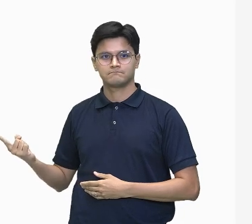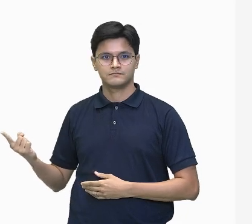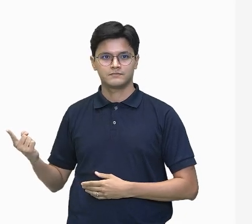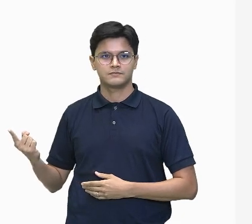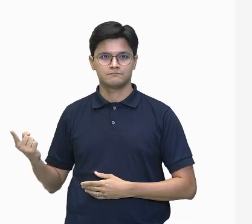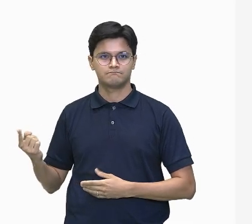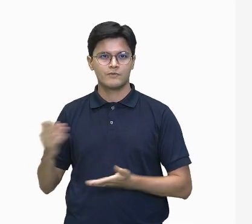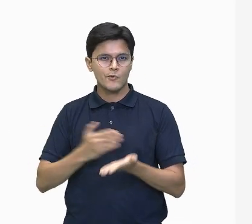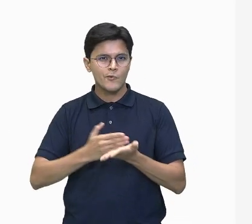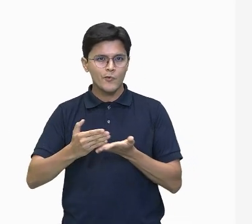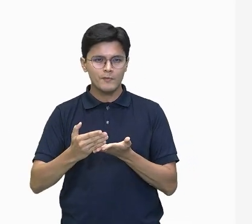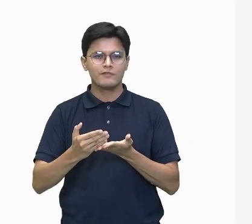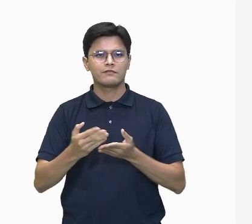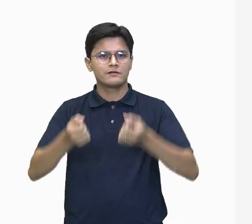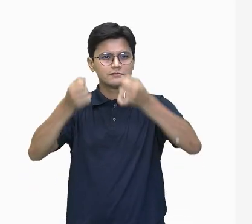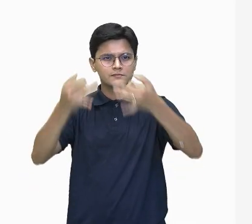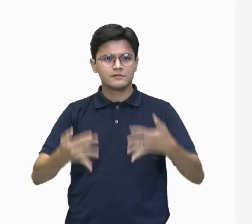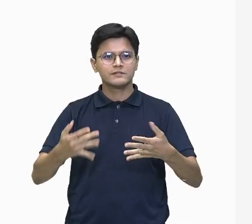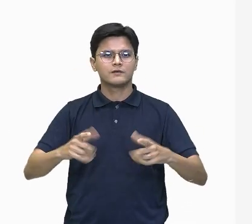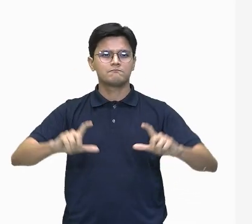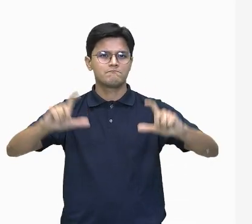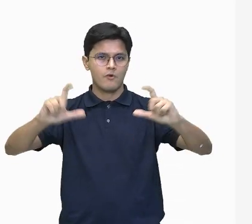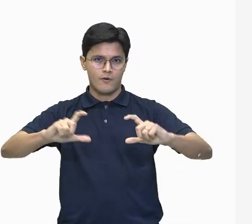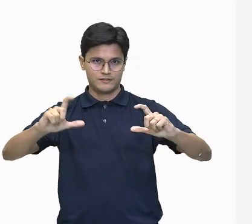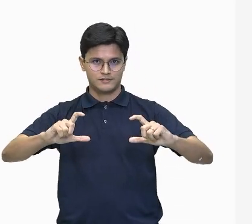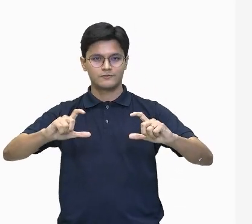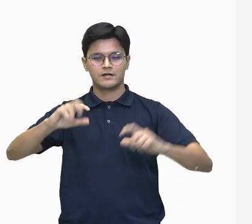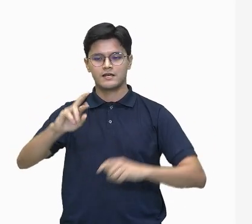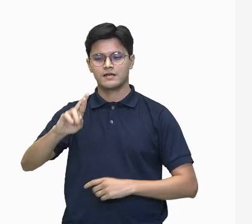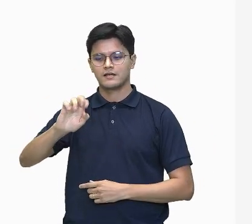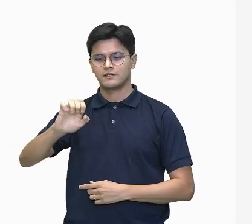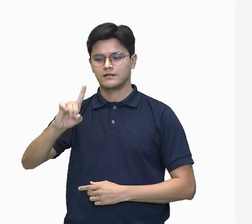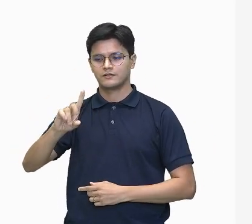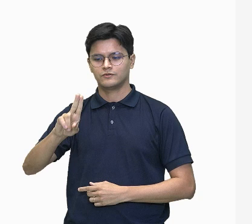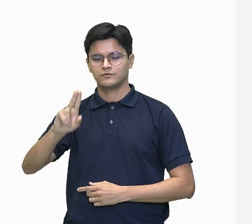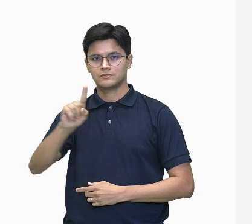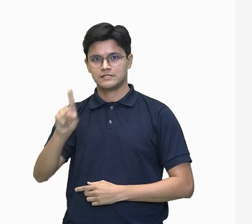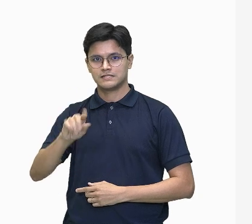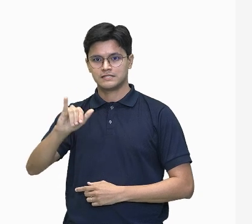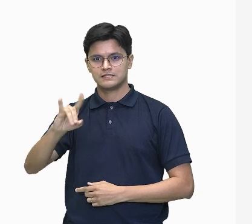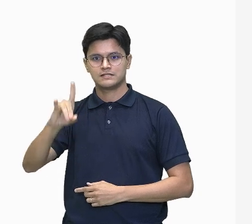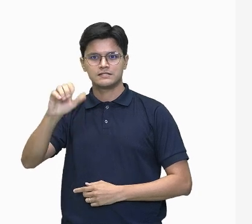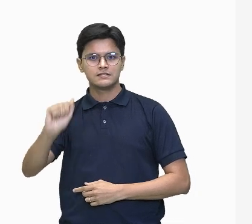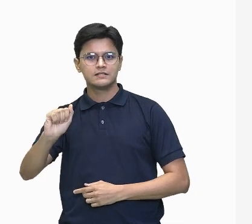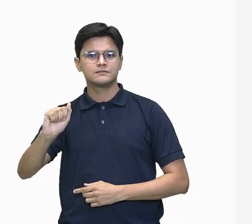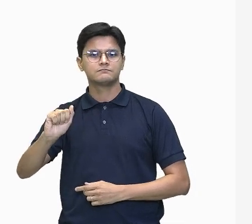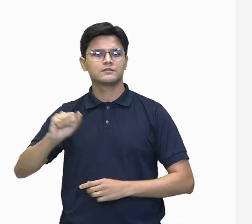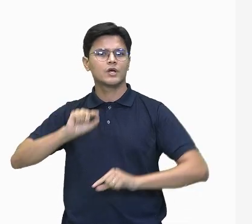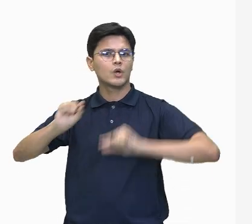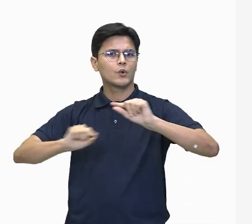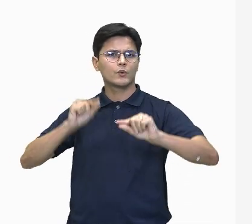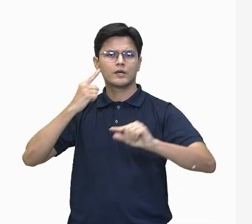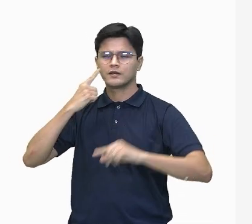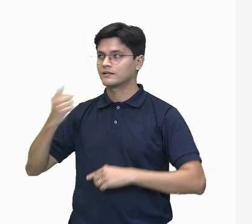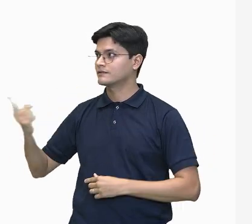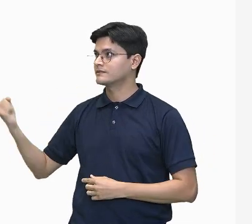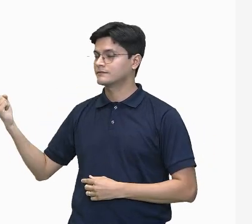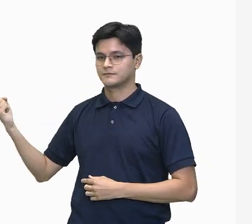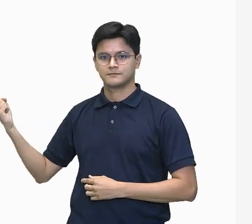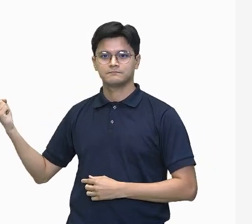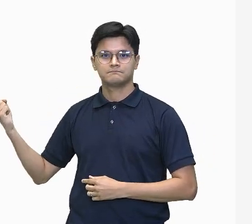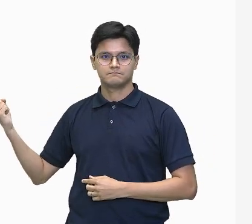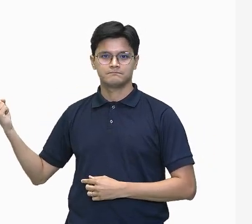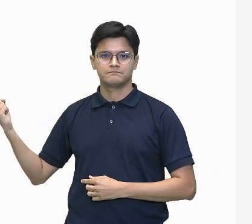aí comigo. Primeiro a equação reduzida, tá? A equação reduzida da circunferência, também conhecida